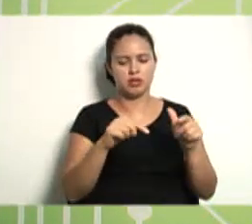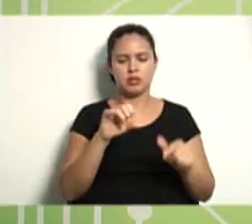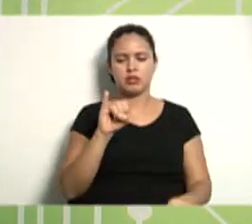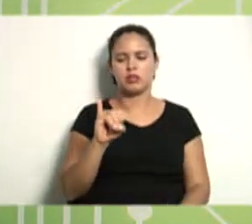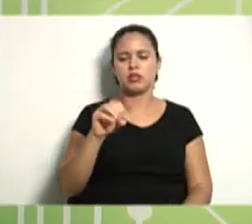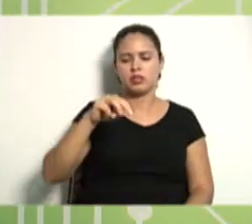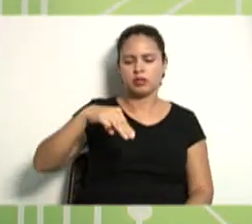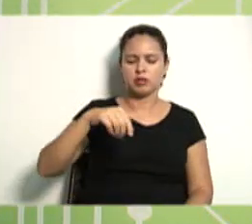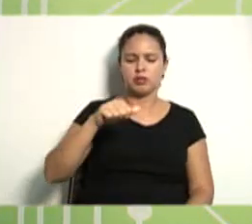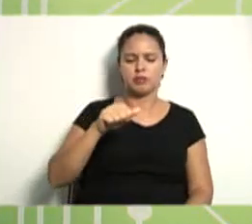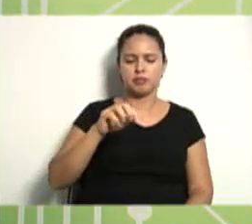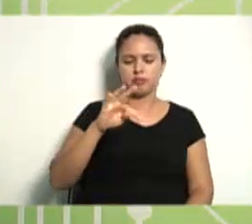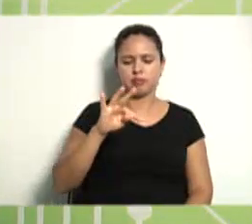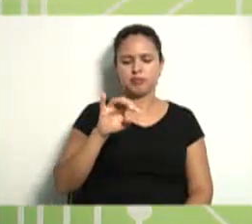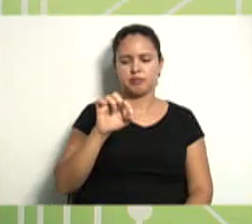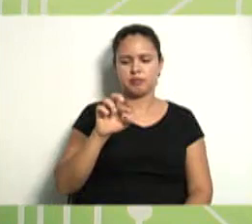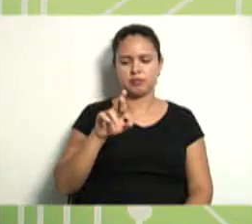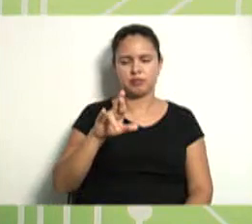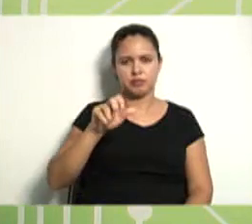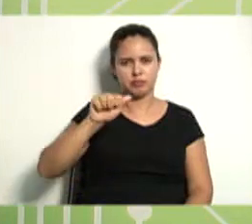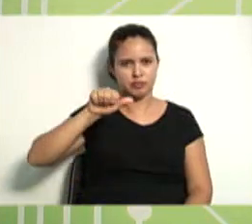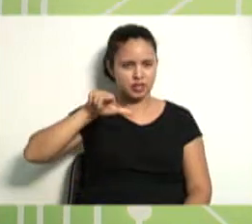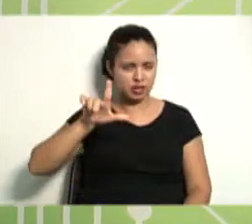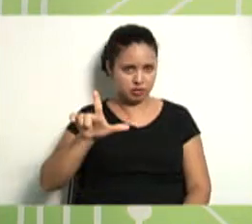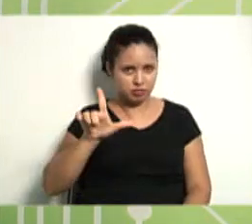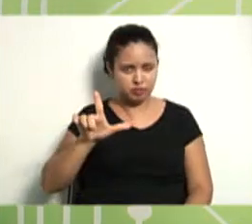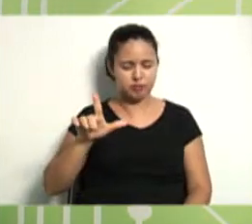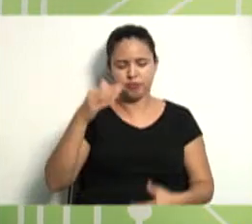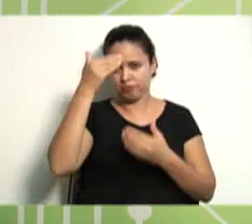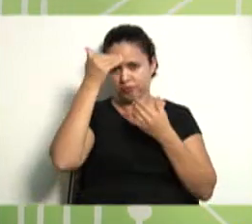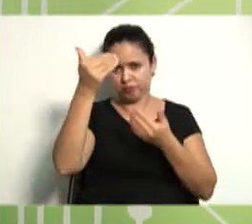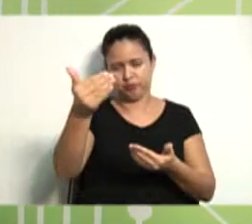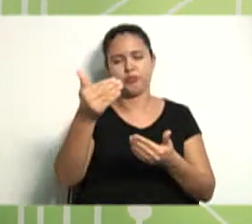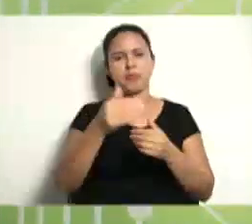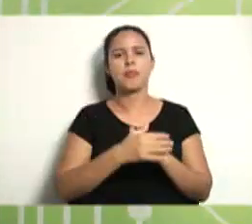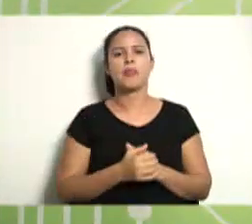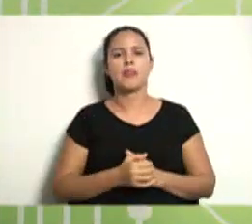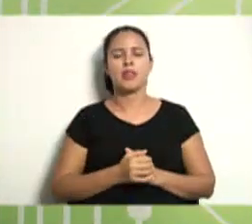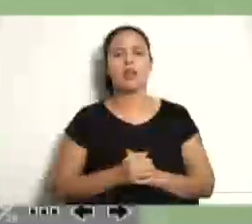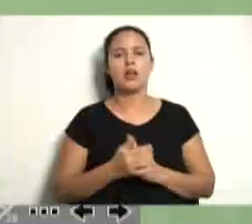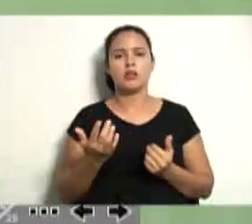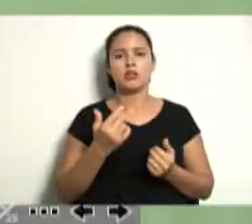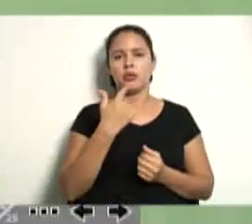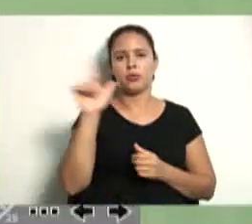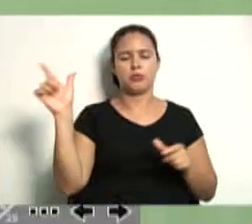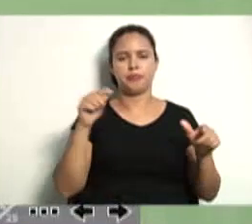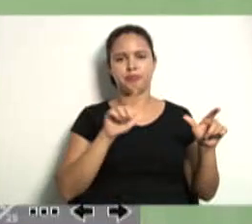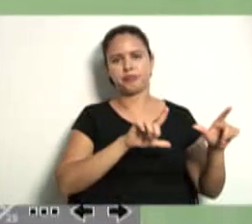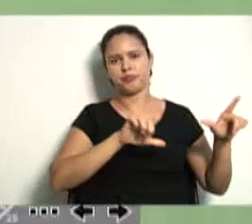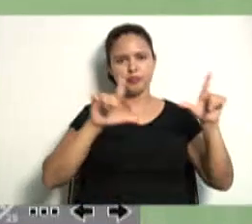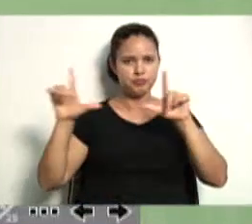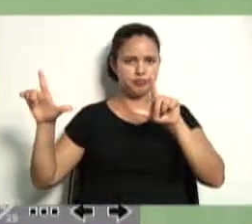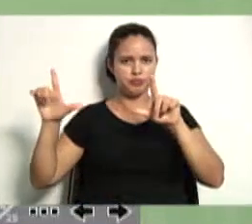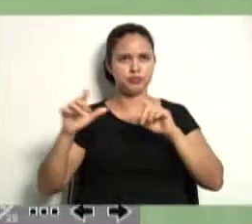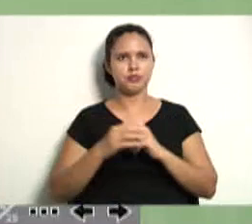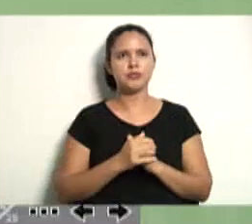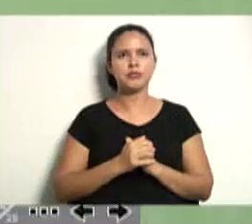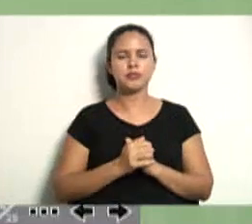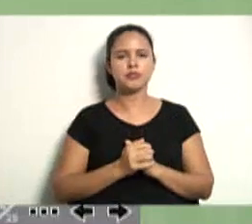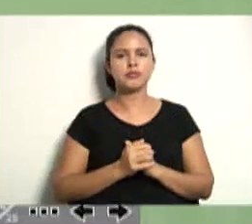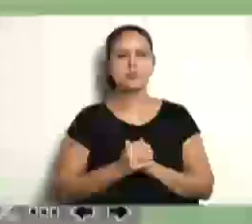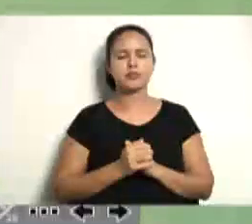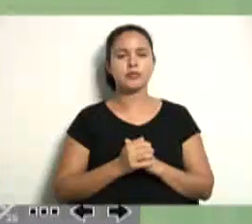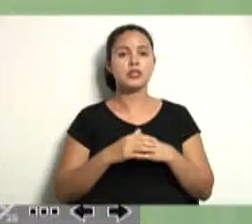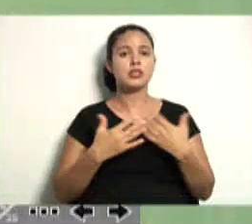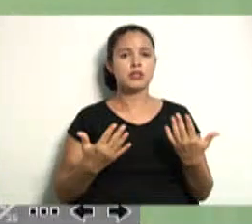trabalho religioso, muito bem explicado, professor Eliane. Obrigada. Vamos lá para o nosso próximo slide. As formas de trabalho.